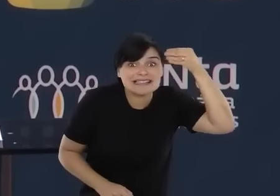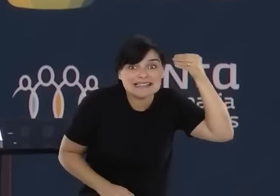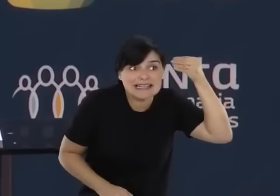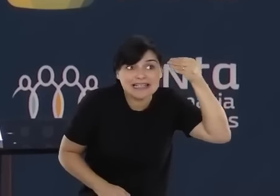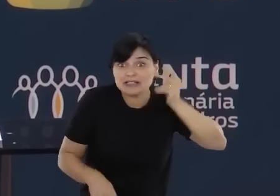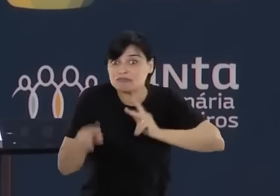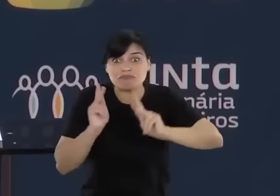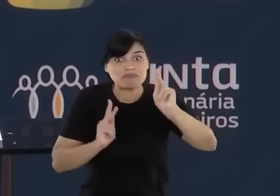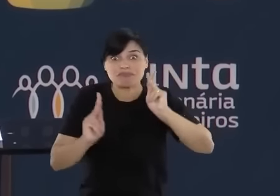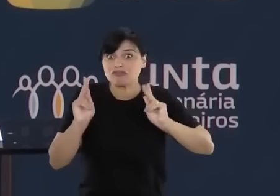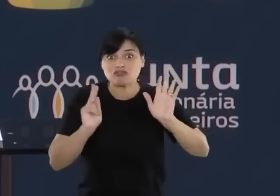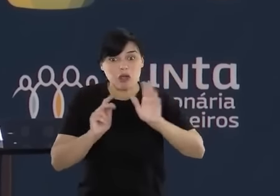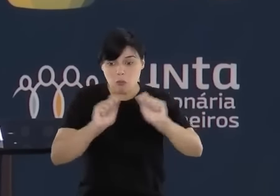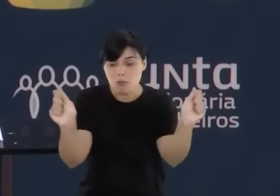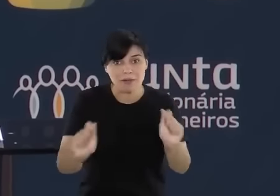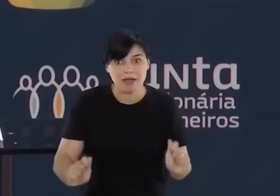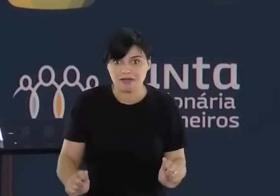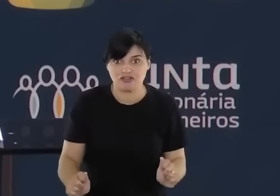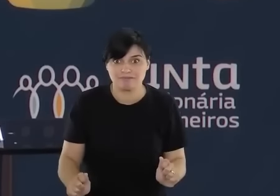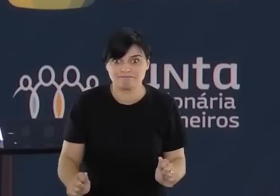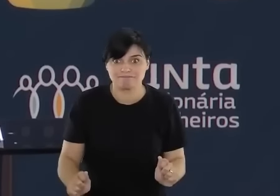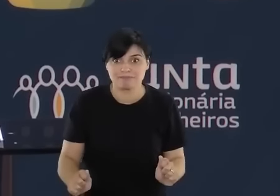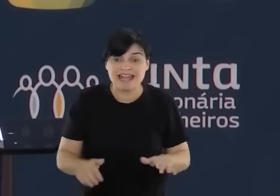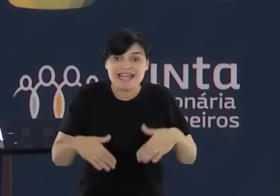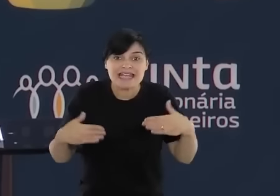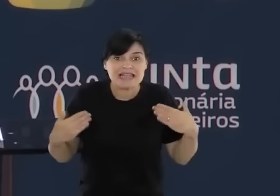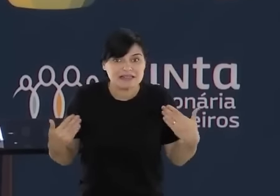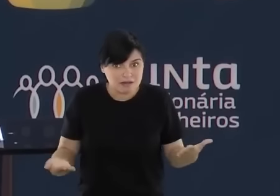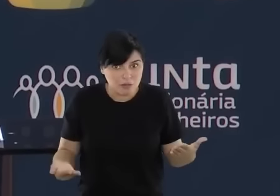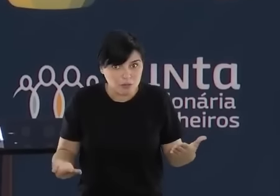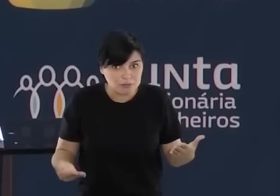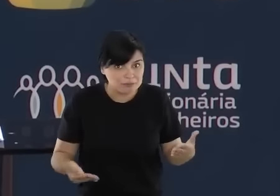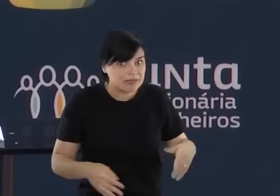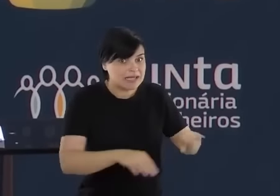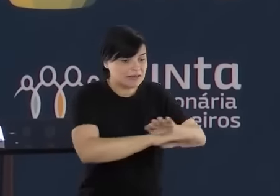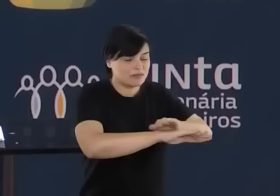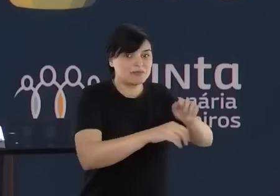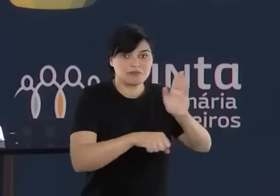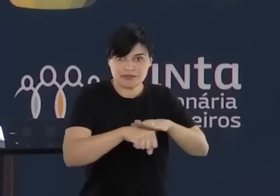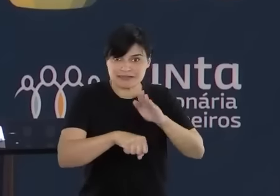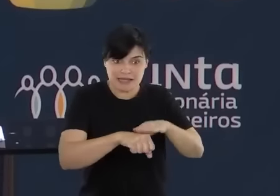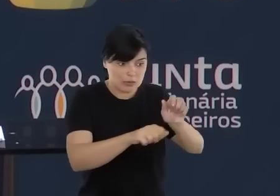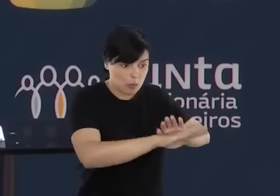algum Deus for esquecido vai olhar para esse altar e não vai nos punir Então a partir daí Paulo começa a falar pros atenienses o